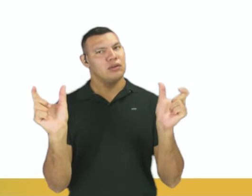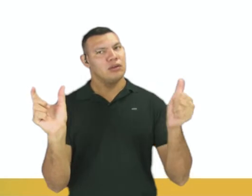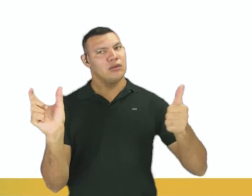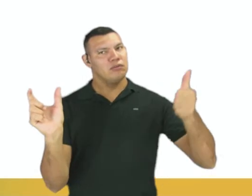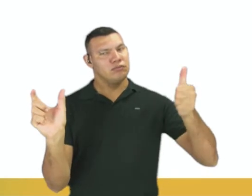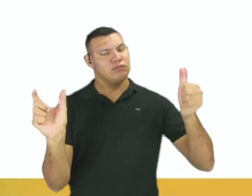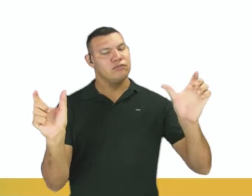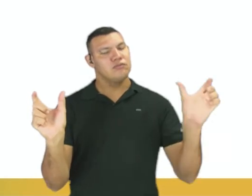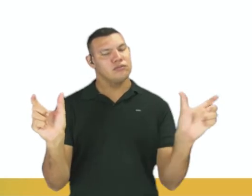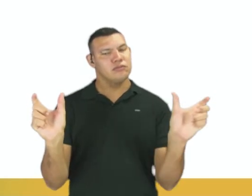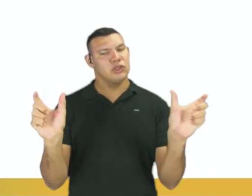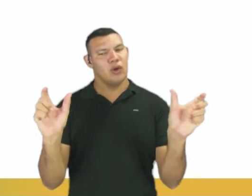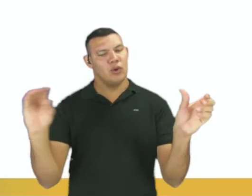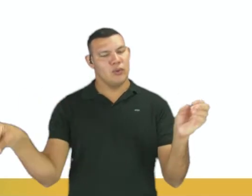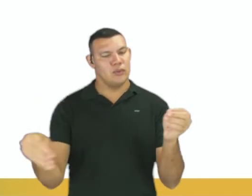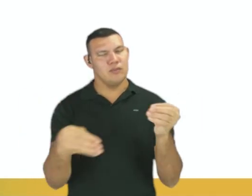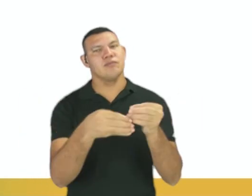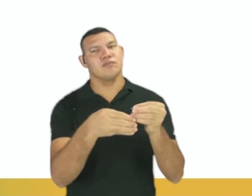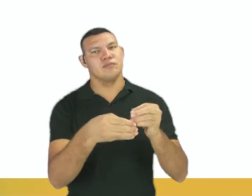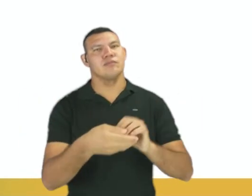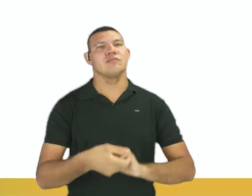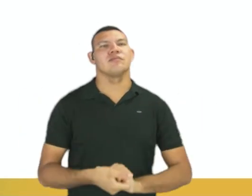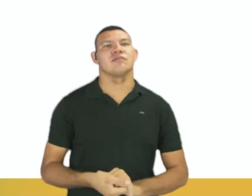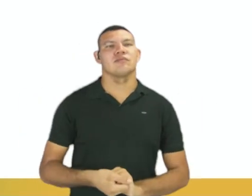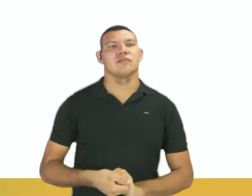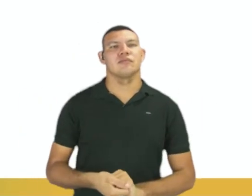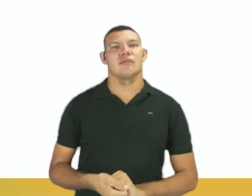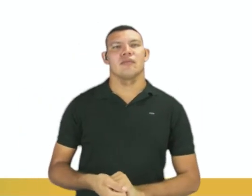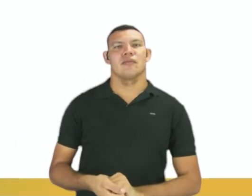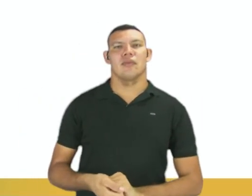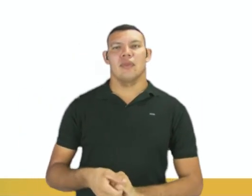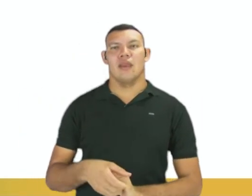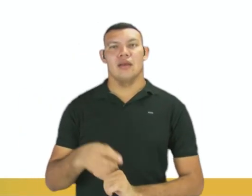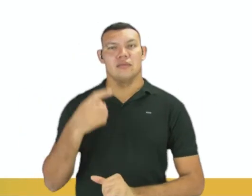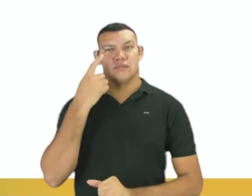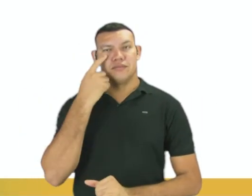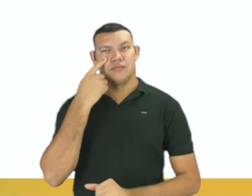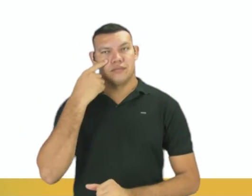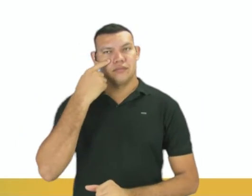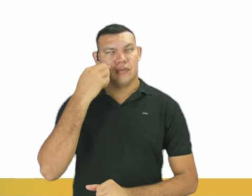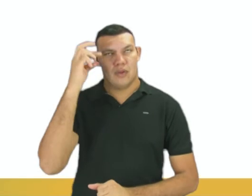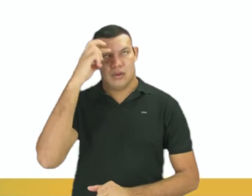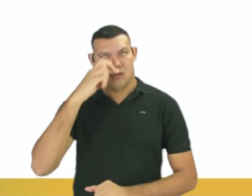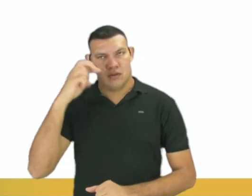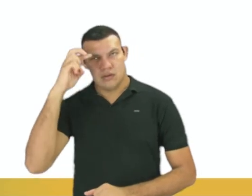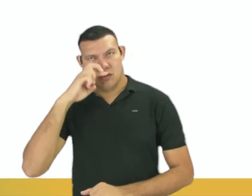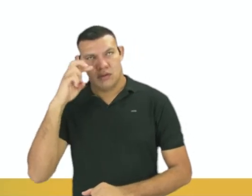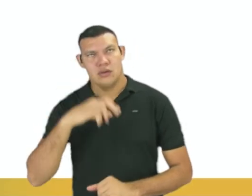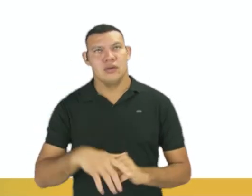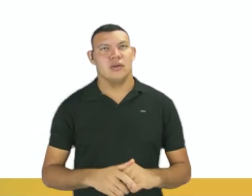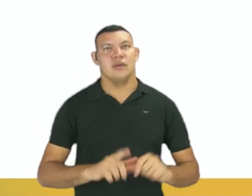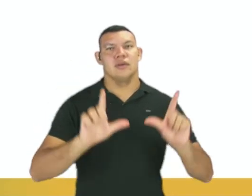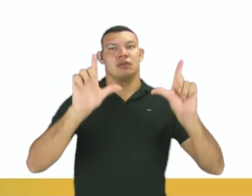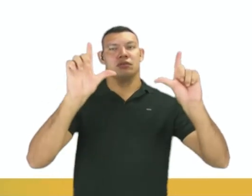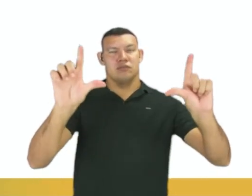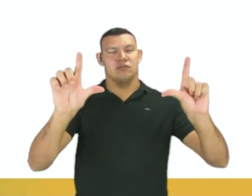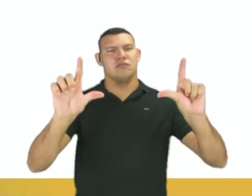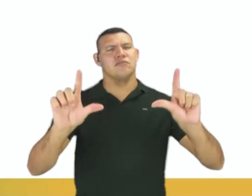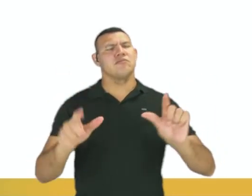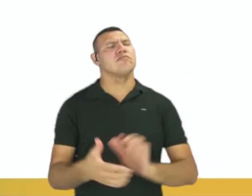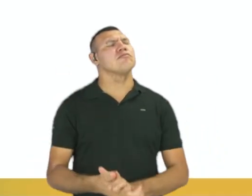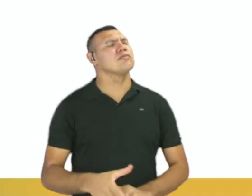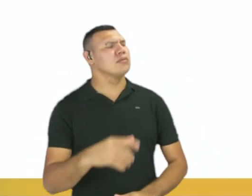primeira Tá bom agora lemos o olhamos o segundo quadrinho trabalhamos com grandes